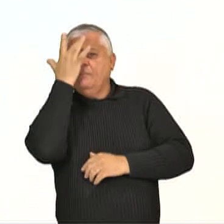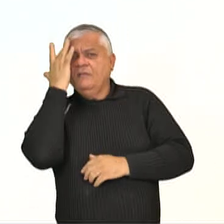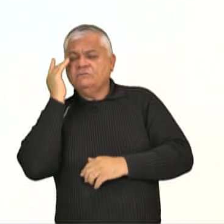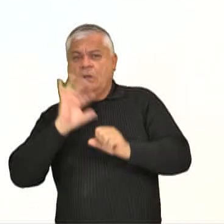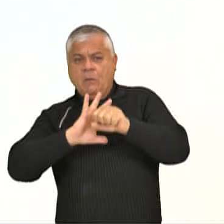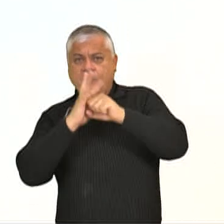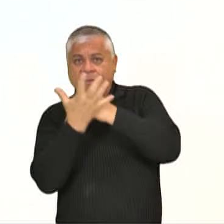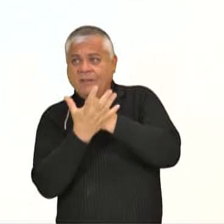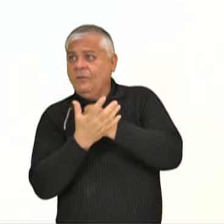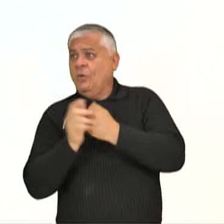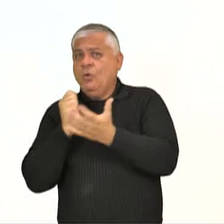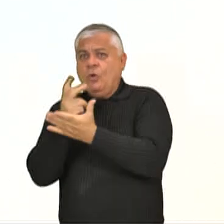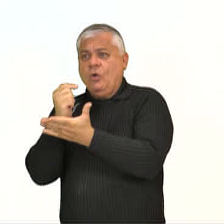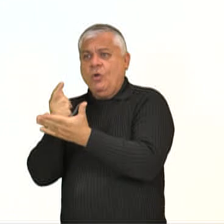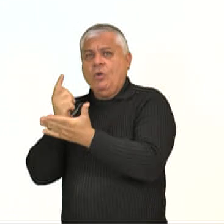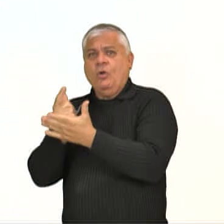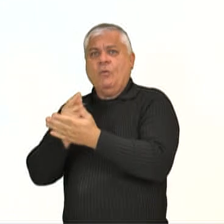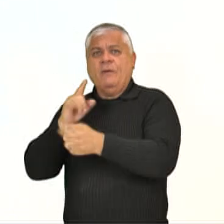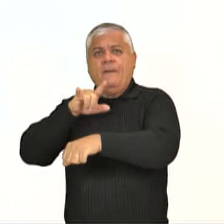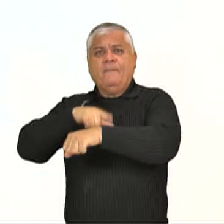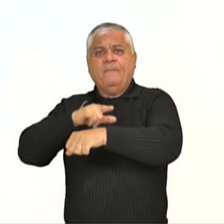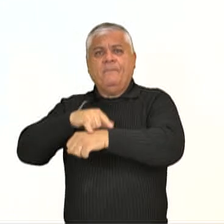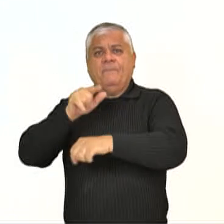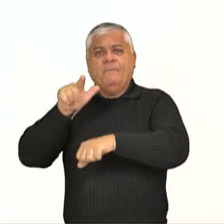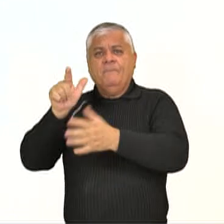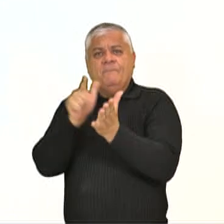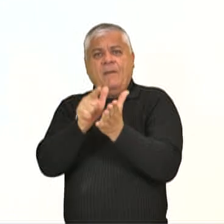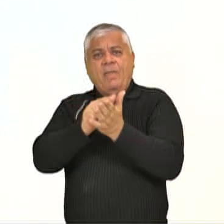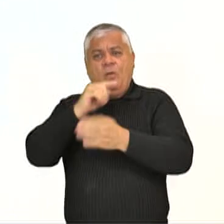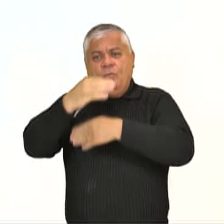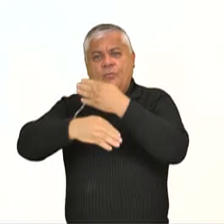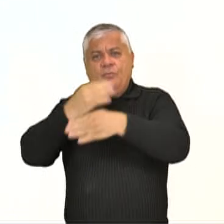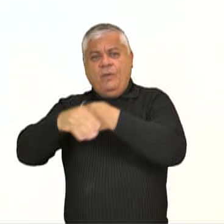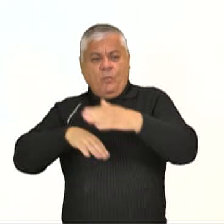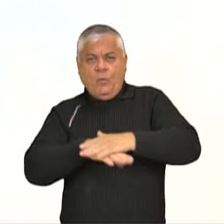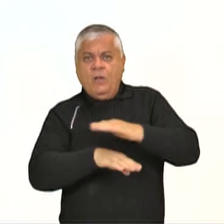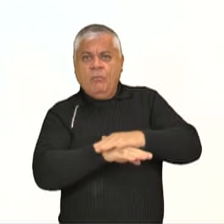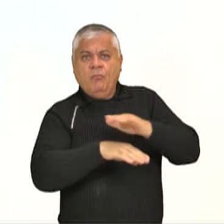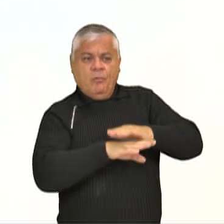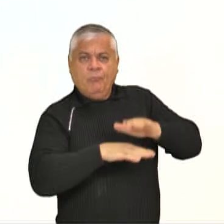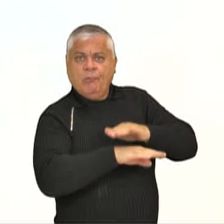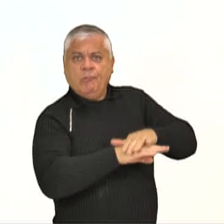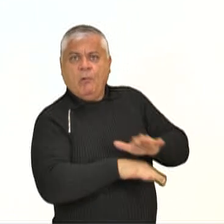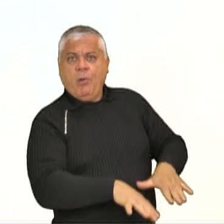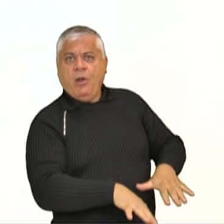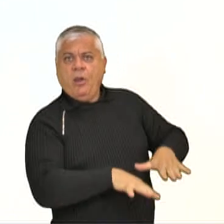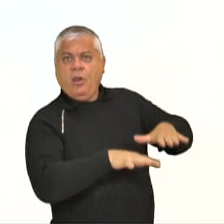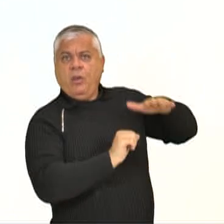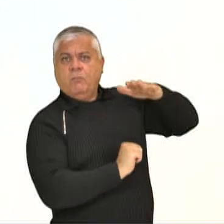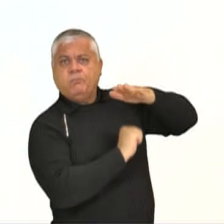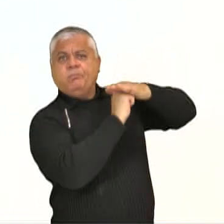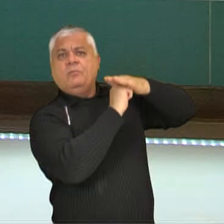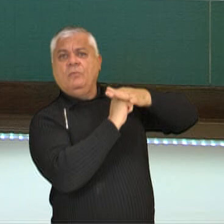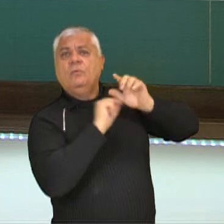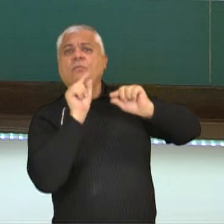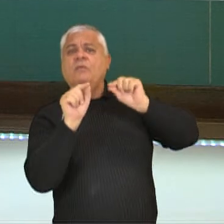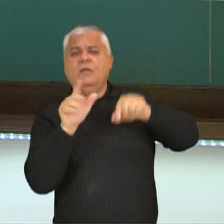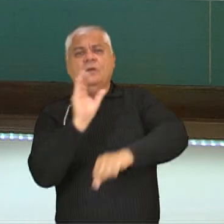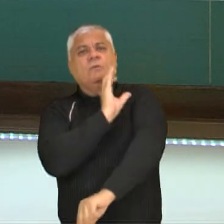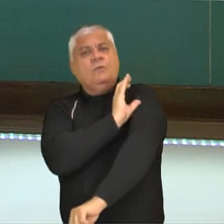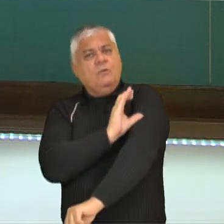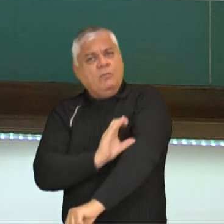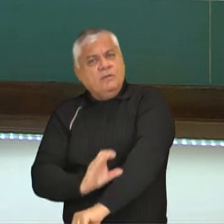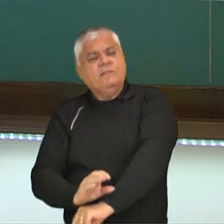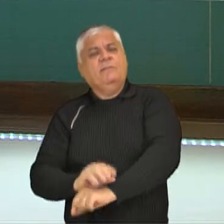Nós temos a manchete em negrito, né? Abaixo nós temos a linha fina, né? É uma notícia sobre